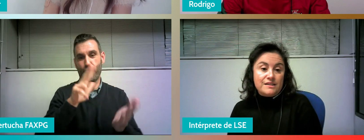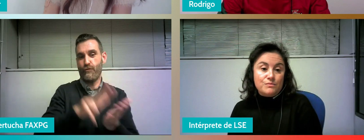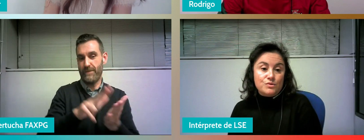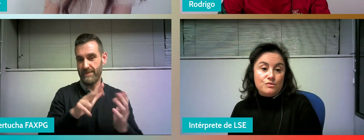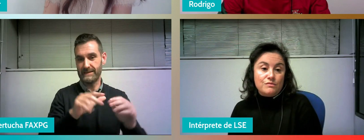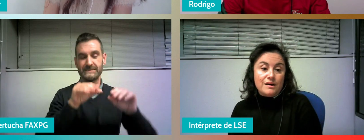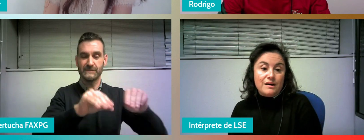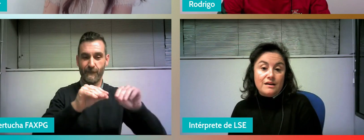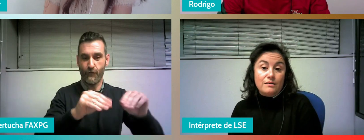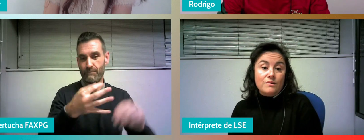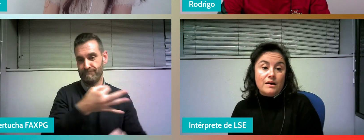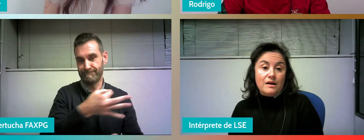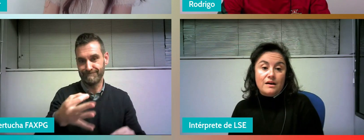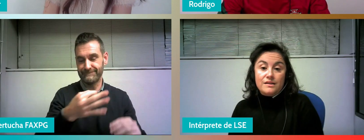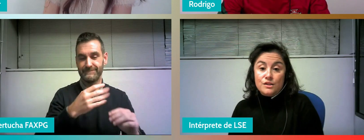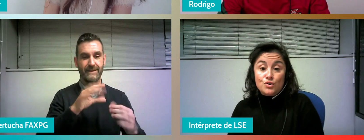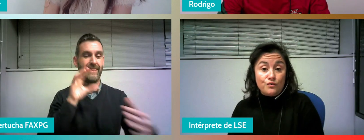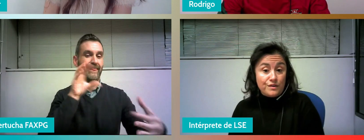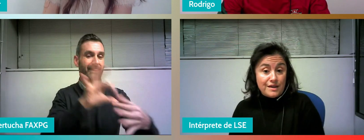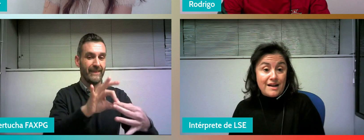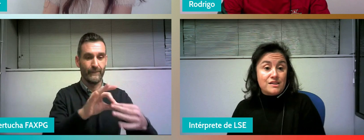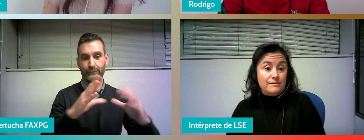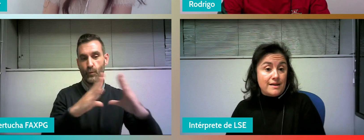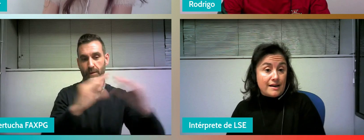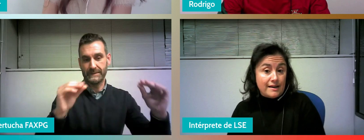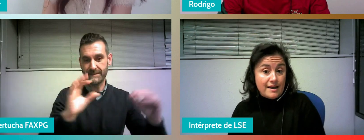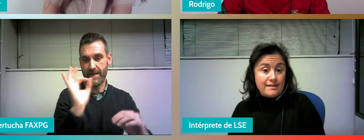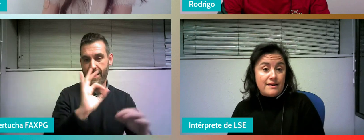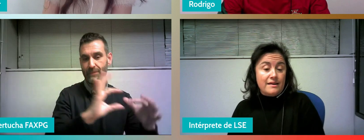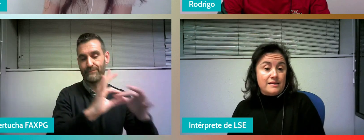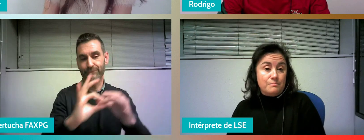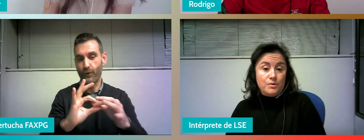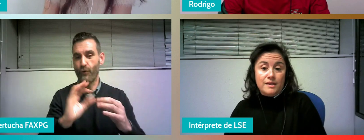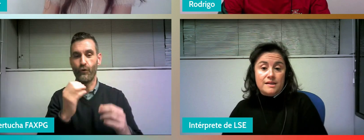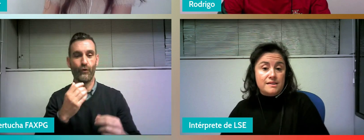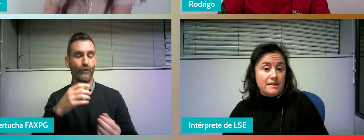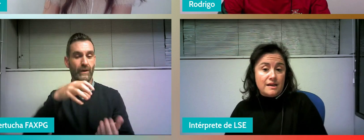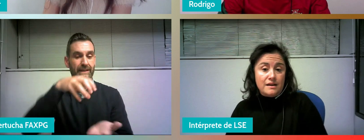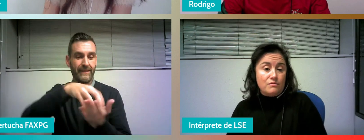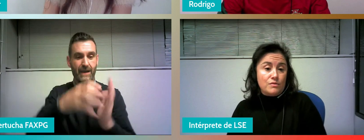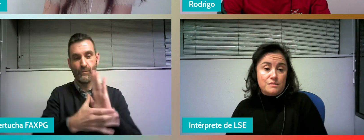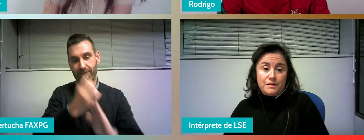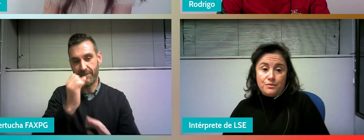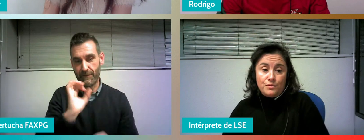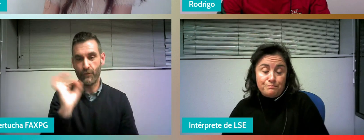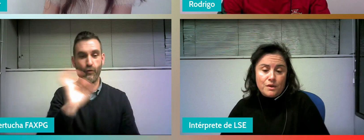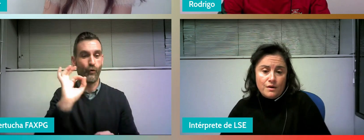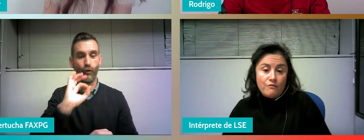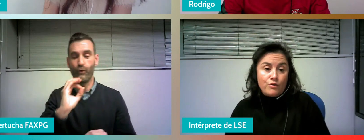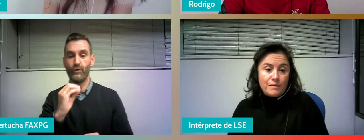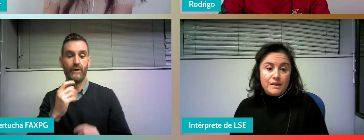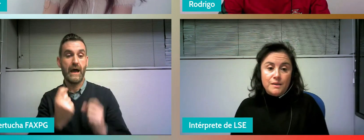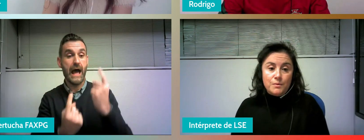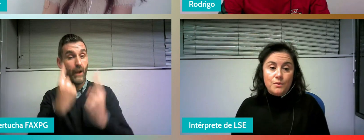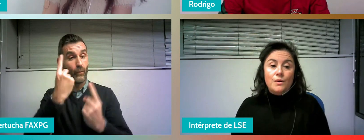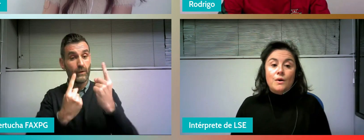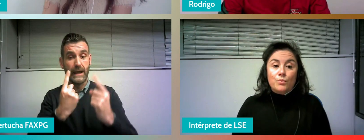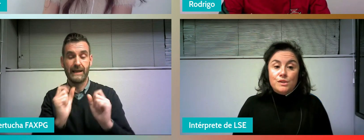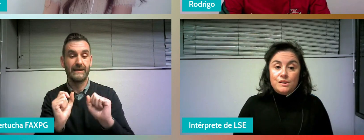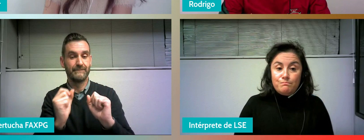Se falásemos de unha lingua de signos oficial que estivera regrada e que se pudiera ensinar en un espazo